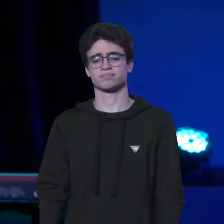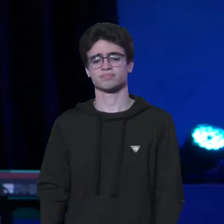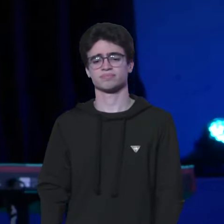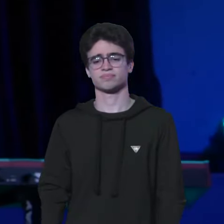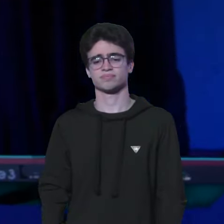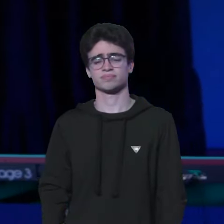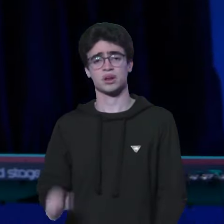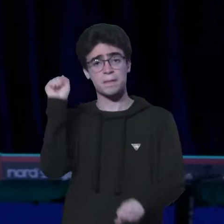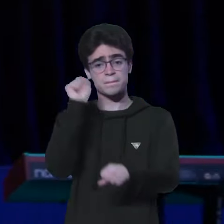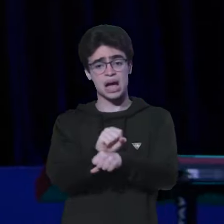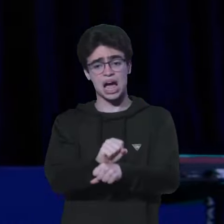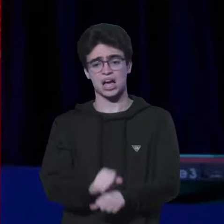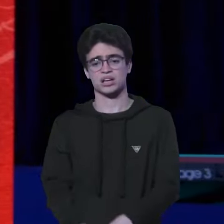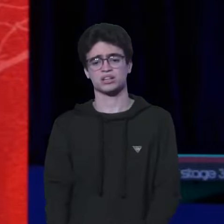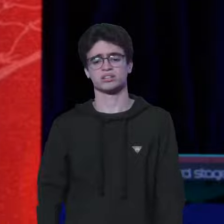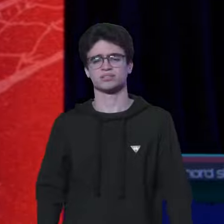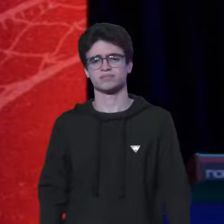chega.